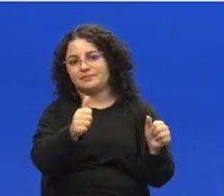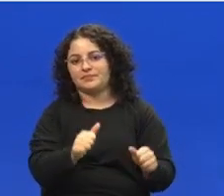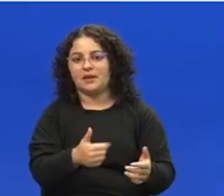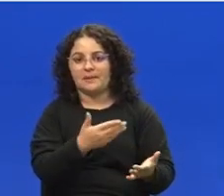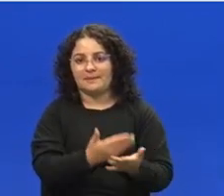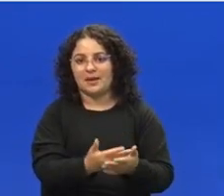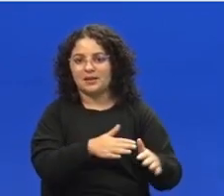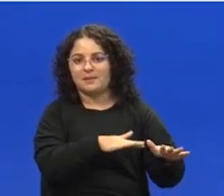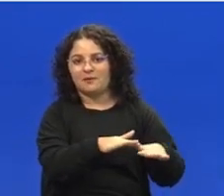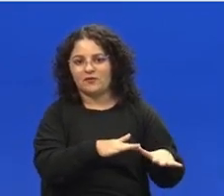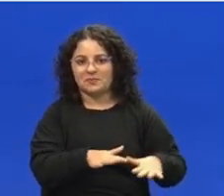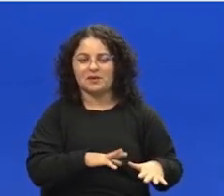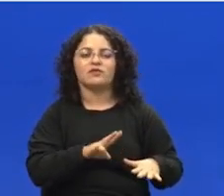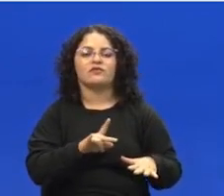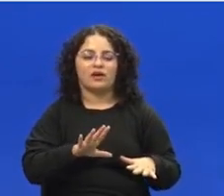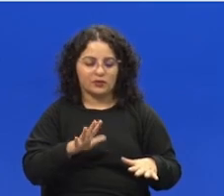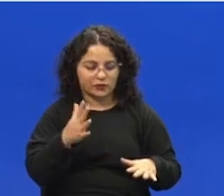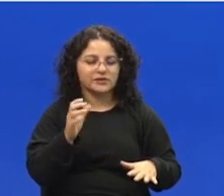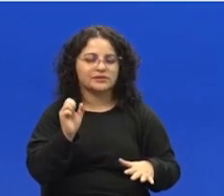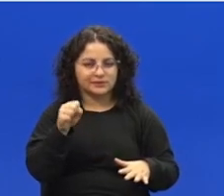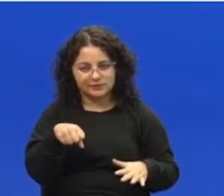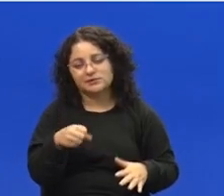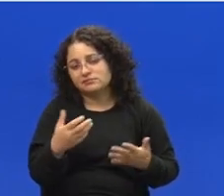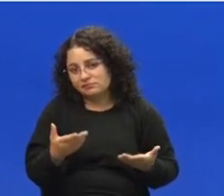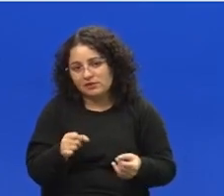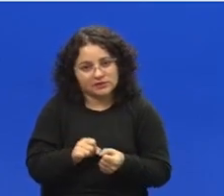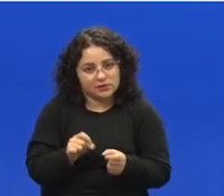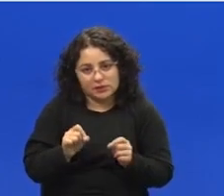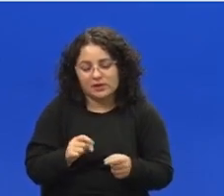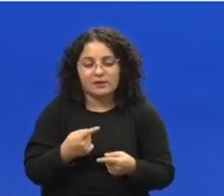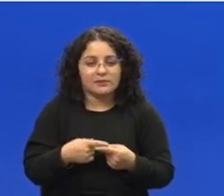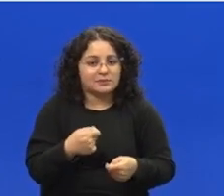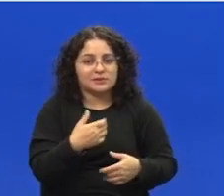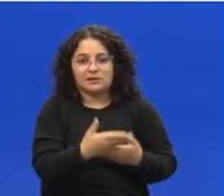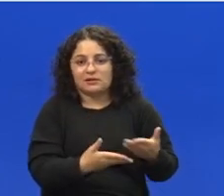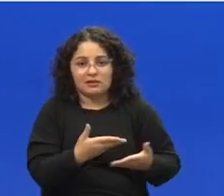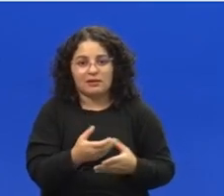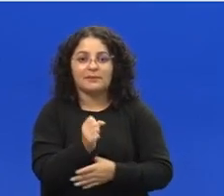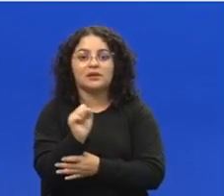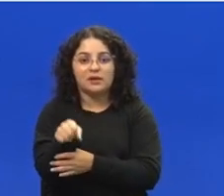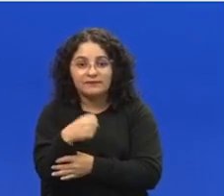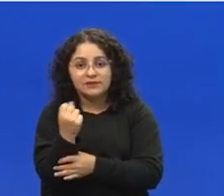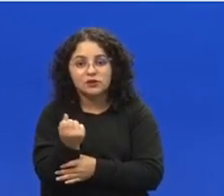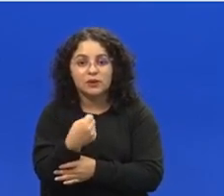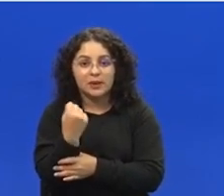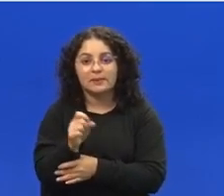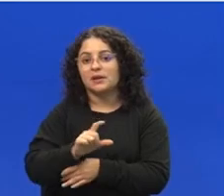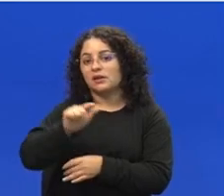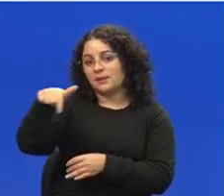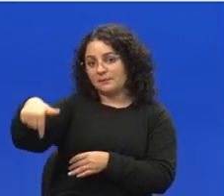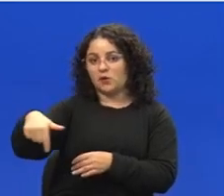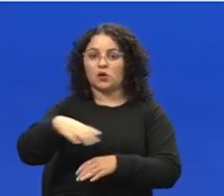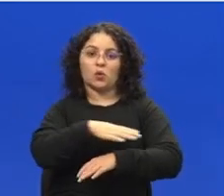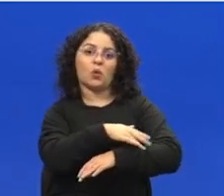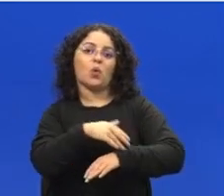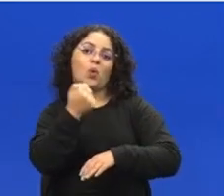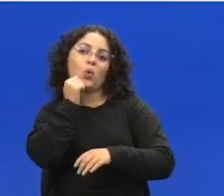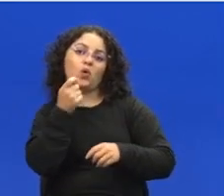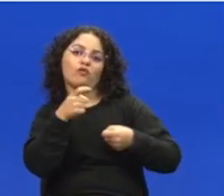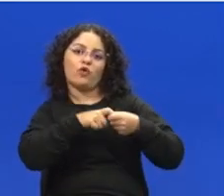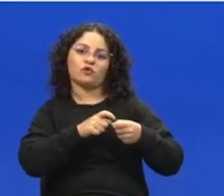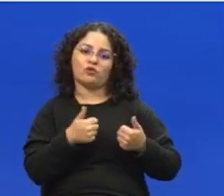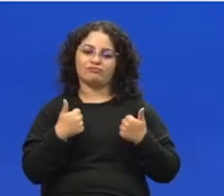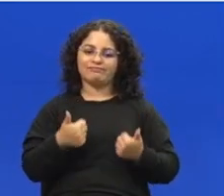que vai acontecer, é uma consequência e é o que vai ser tratado na fisioterapia nas fases finais, e sempre